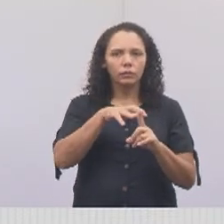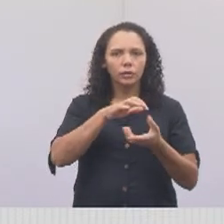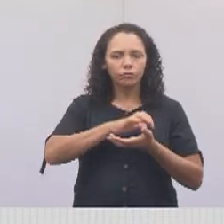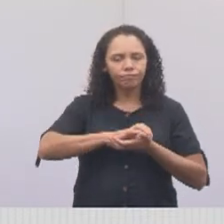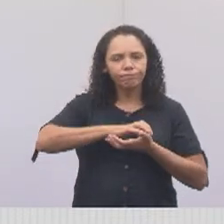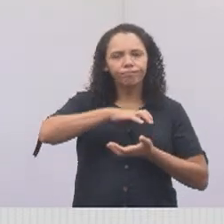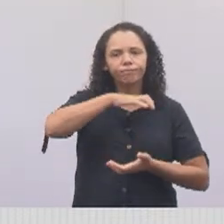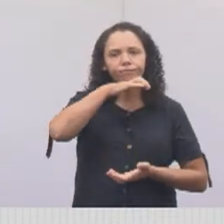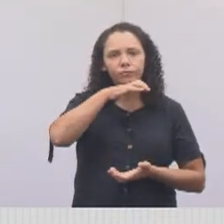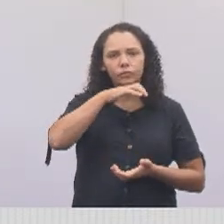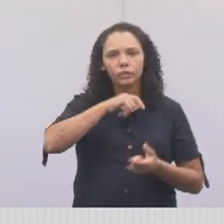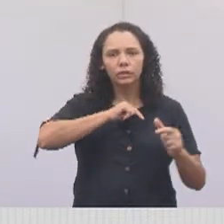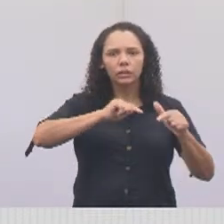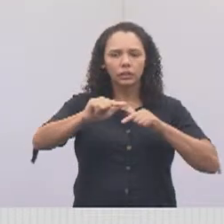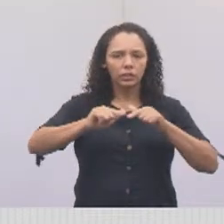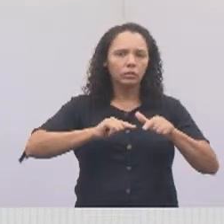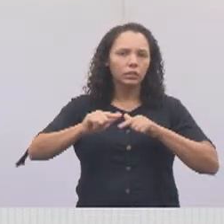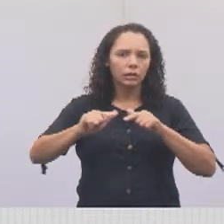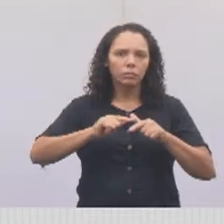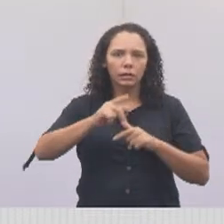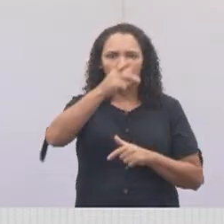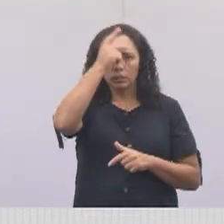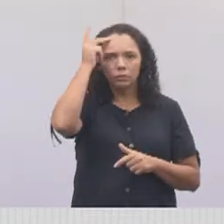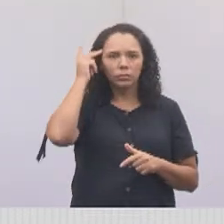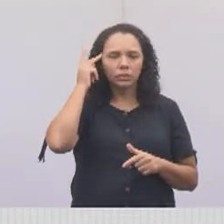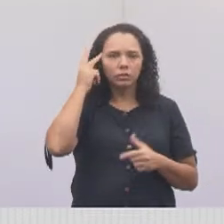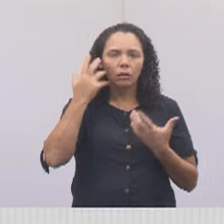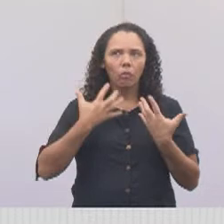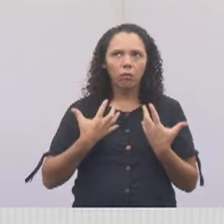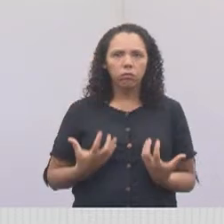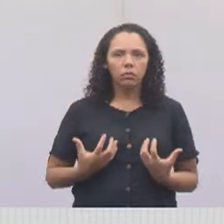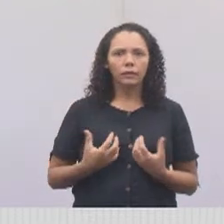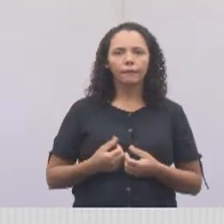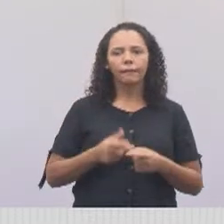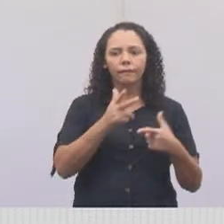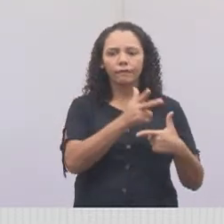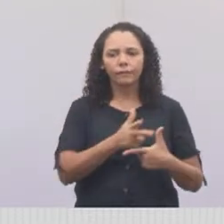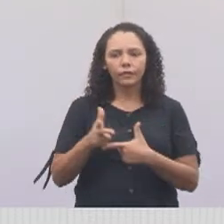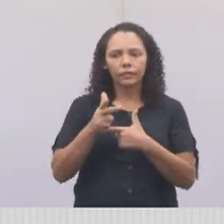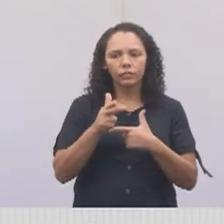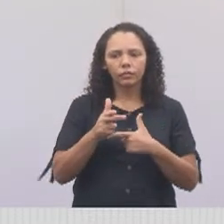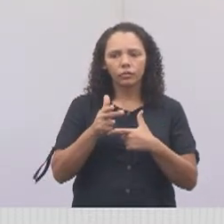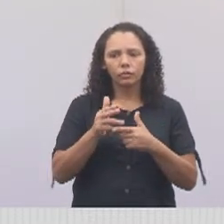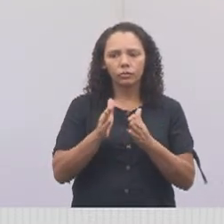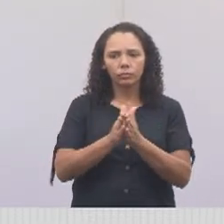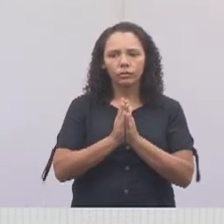é a síndrome de burnout. Pode rodar o vídeo, por gentileza?